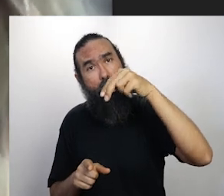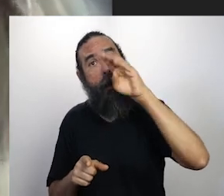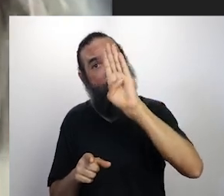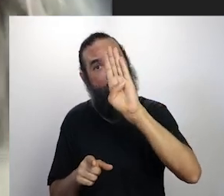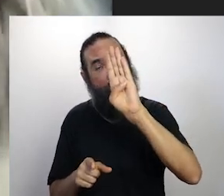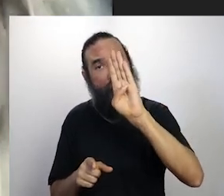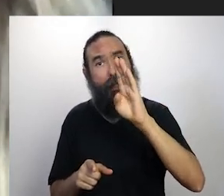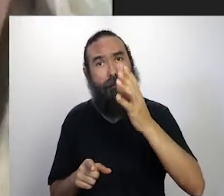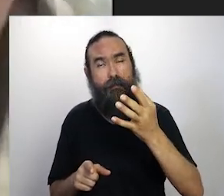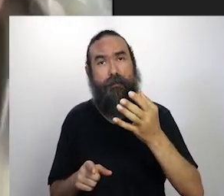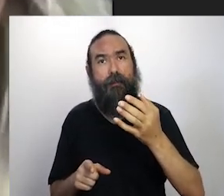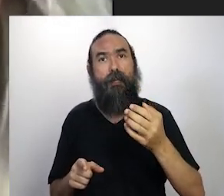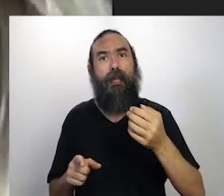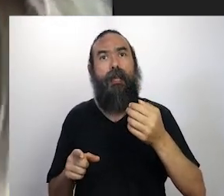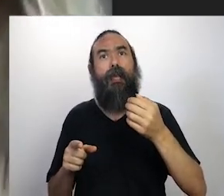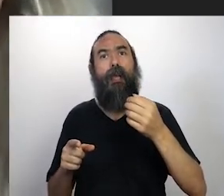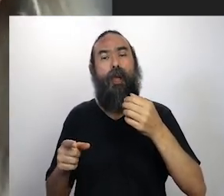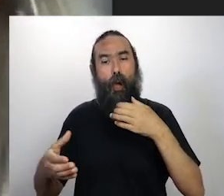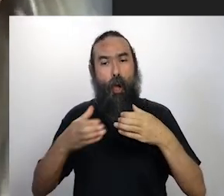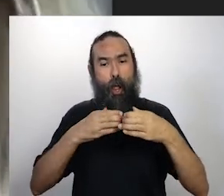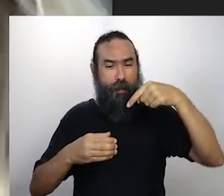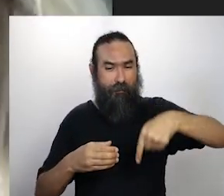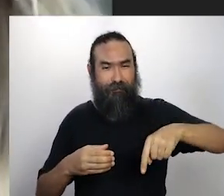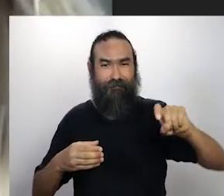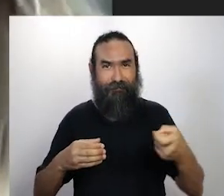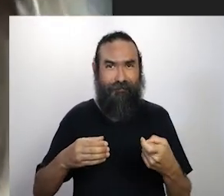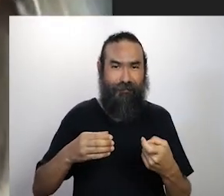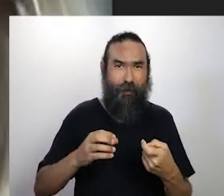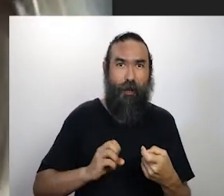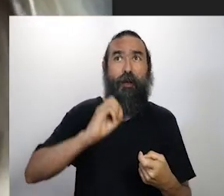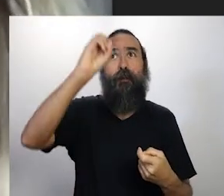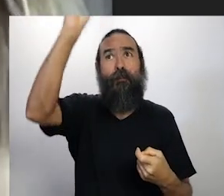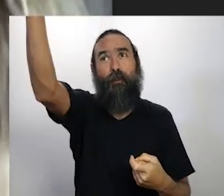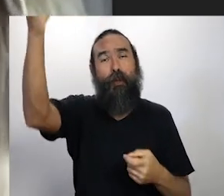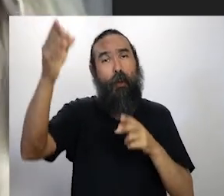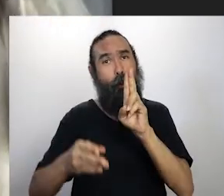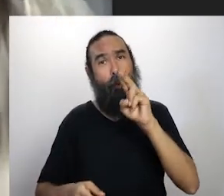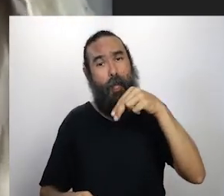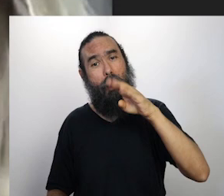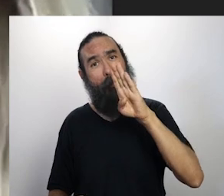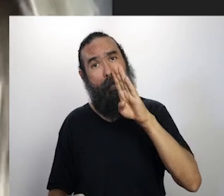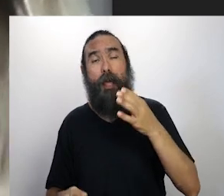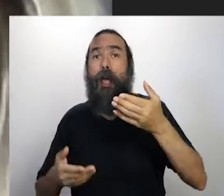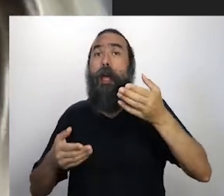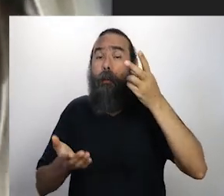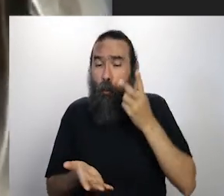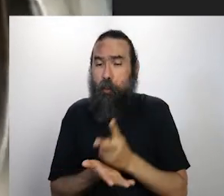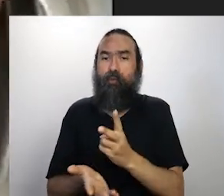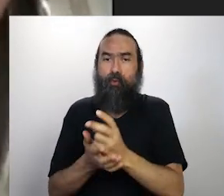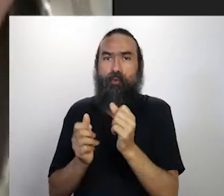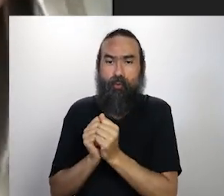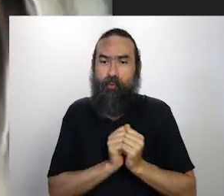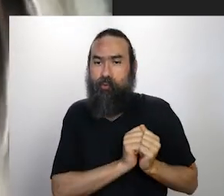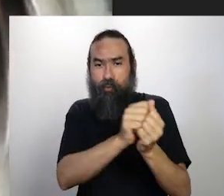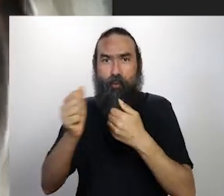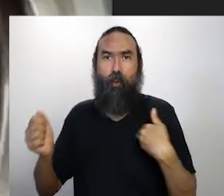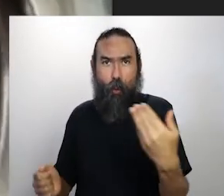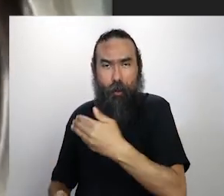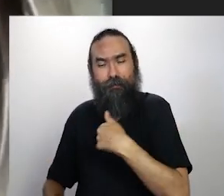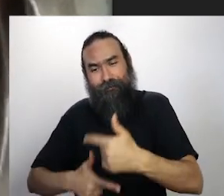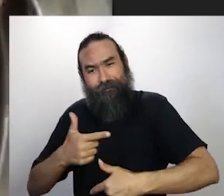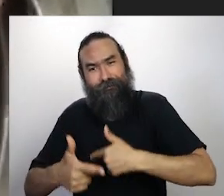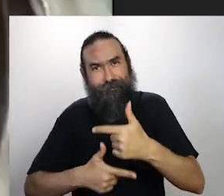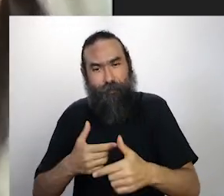foi para o UNB, mas ainda está conosco a administração, né? Então, hoje a gente está utilizando,